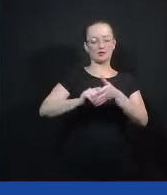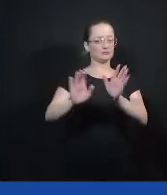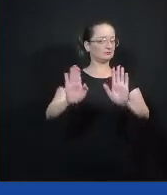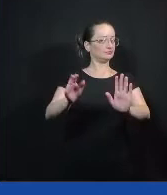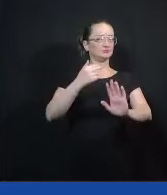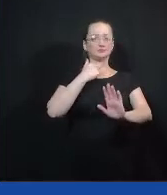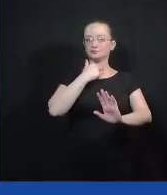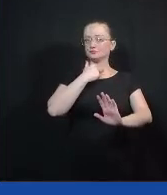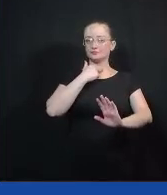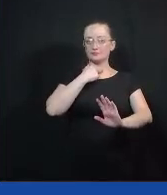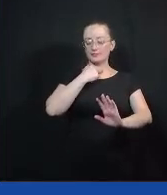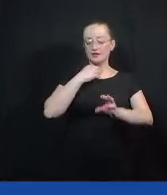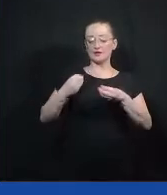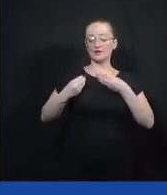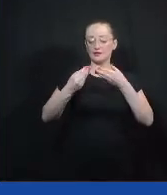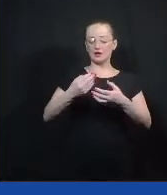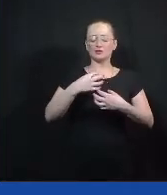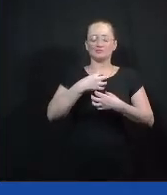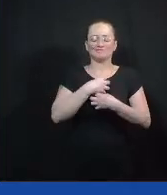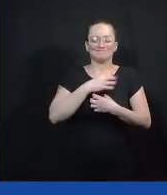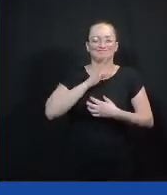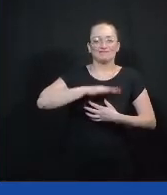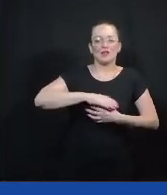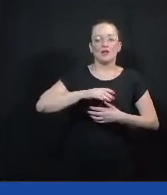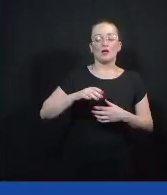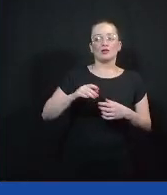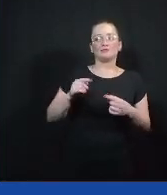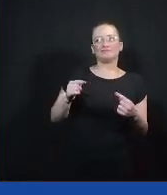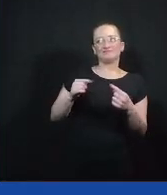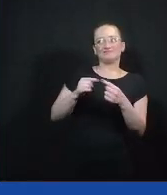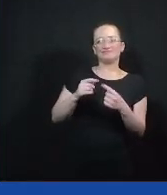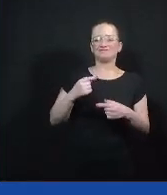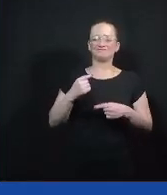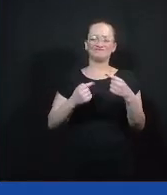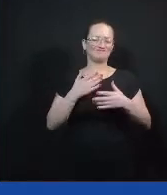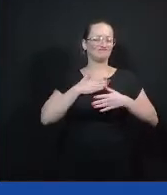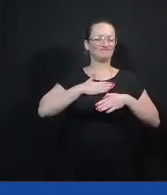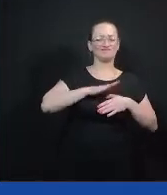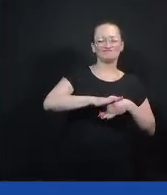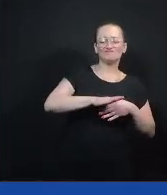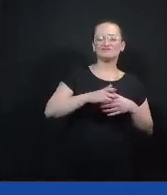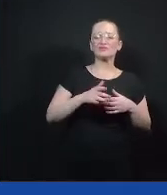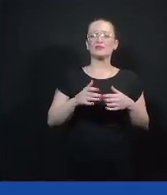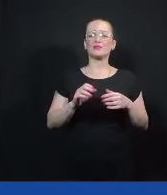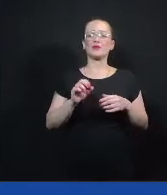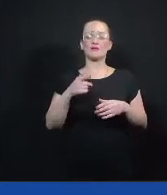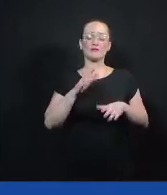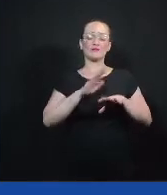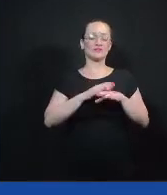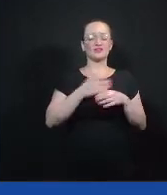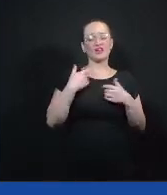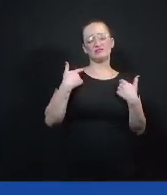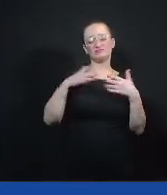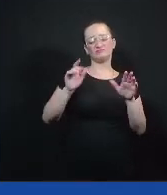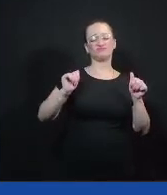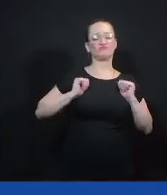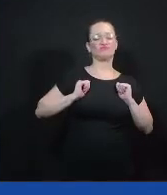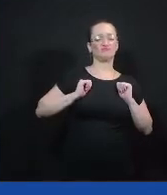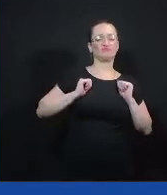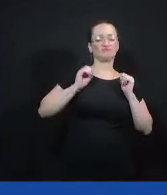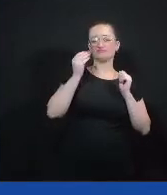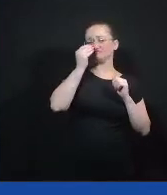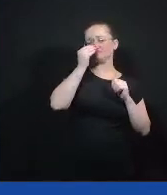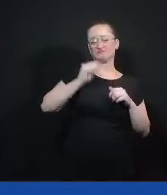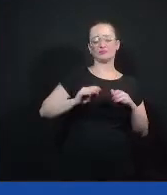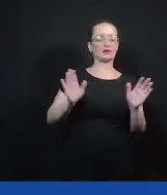deixar com que um certo mal-estar em relação à política, em relação aos políticos, o leve a esse tipo de atitude, né? De